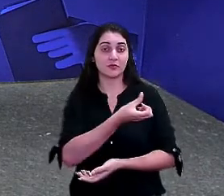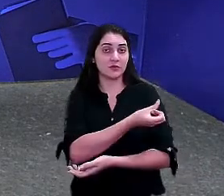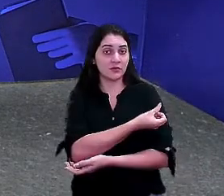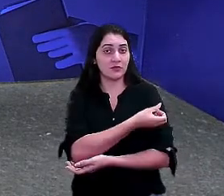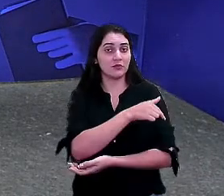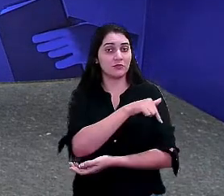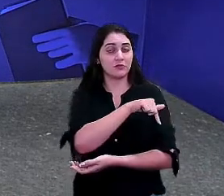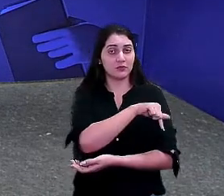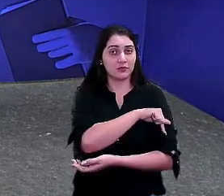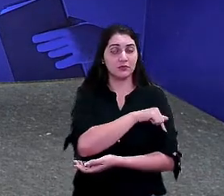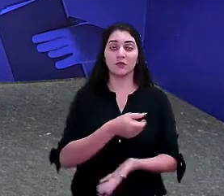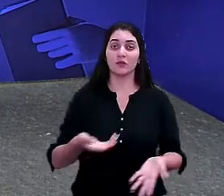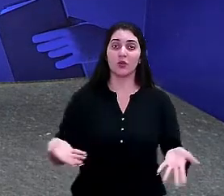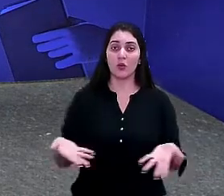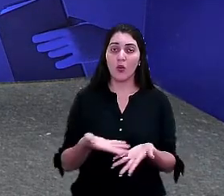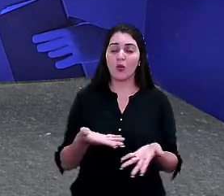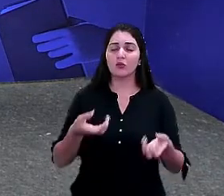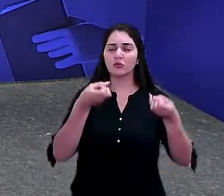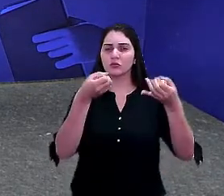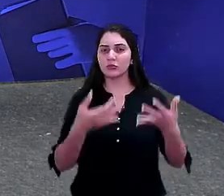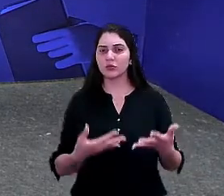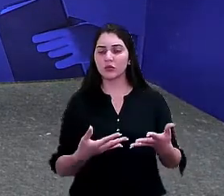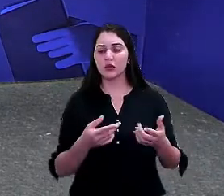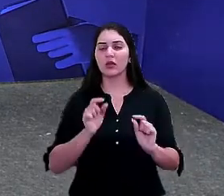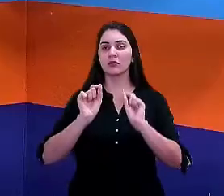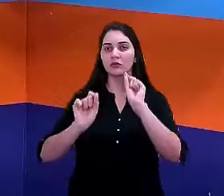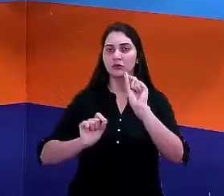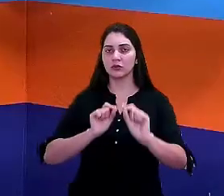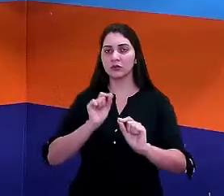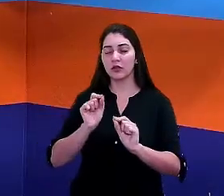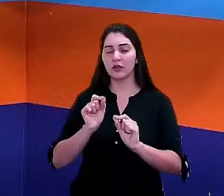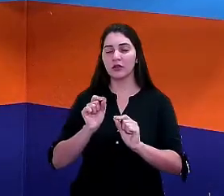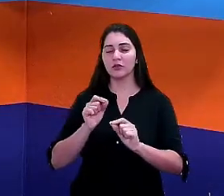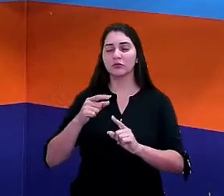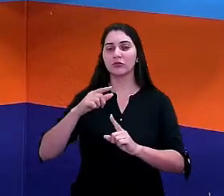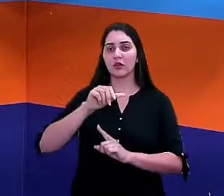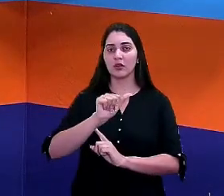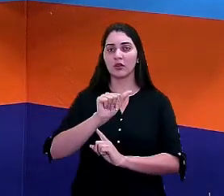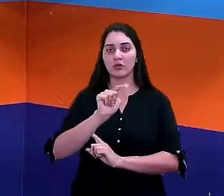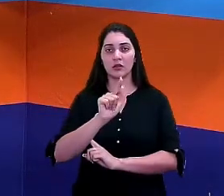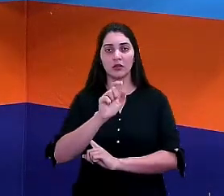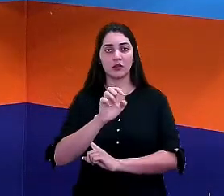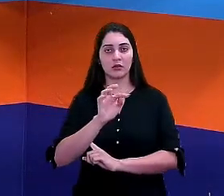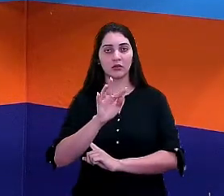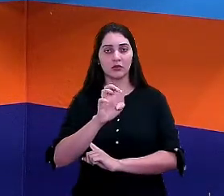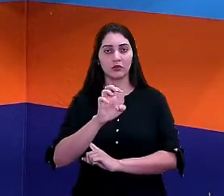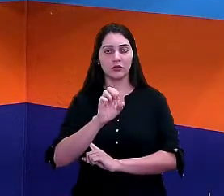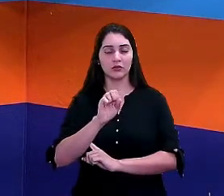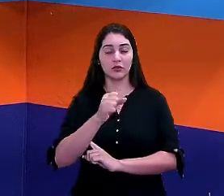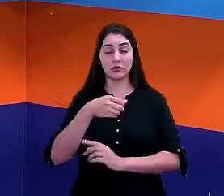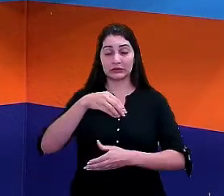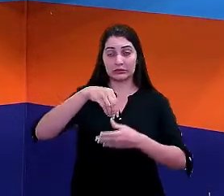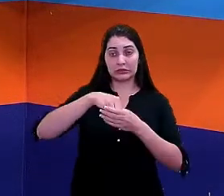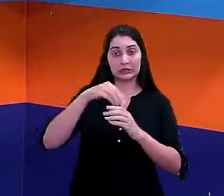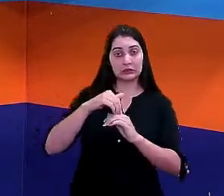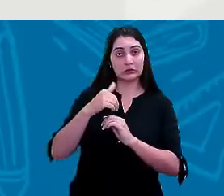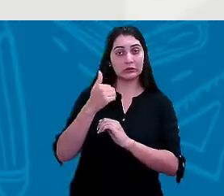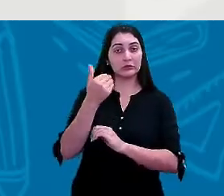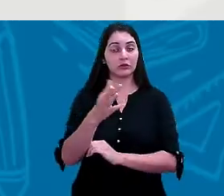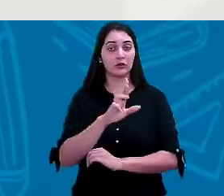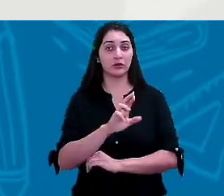sétimos anos. Hoje nós vamos falar de agentes externos e internos do relevo, ok? Vamos dar uma olhadinha aqui